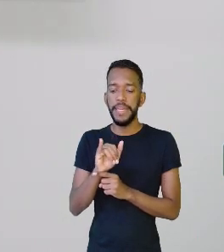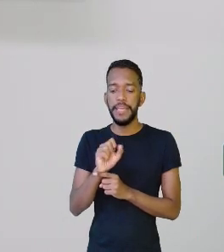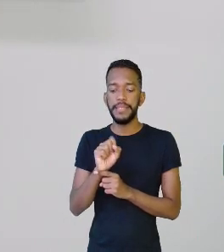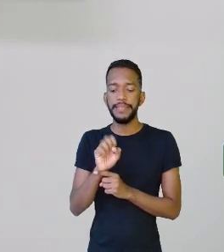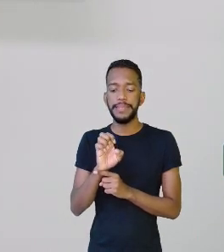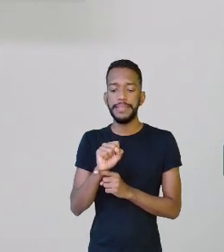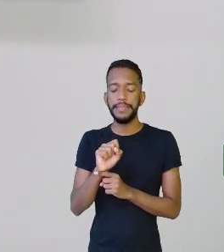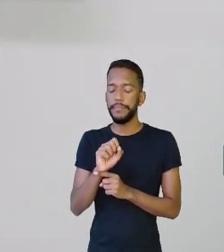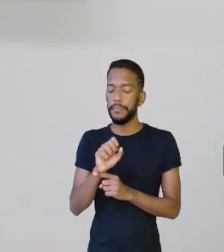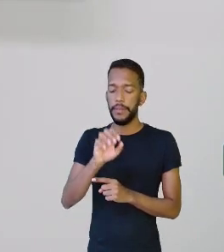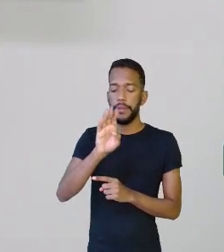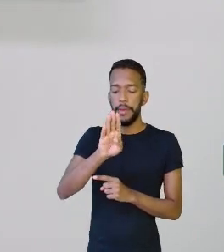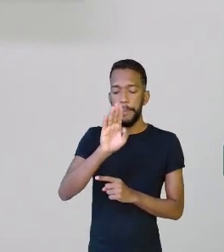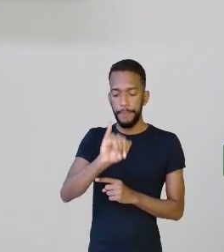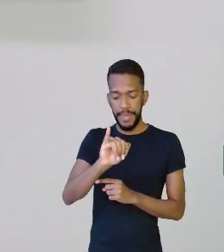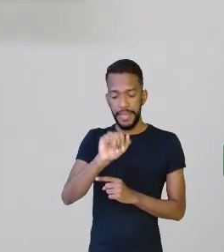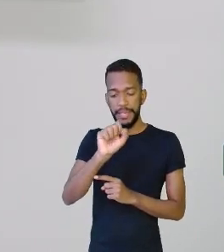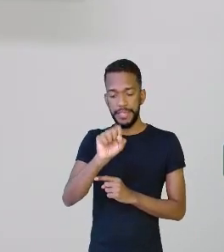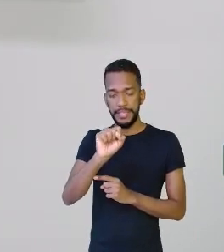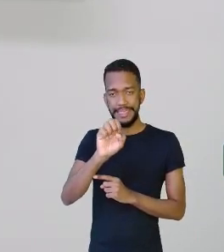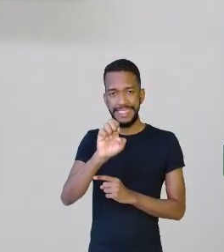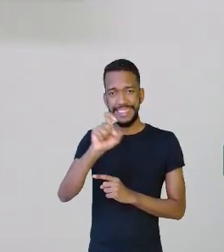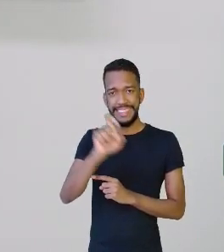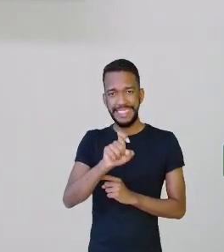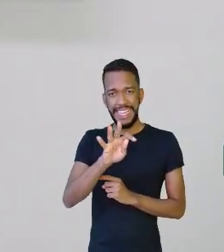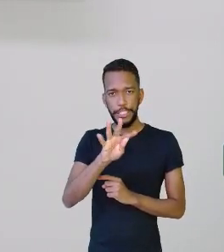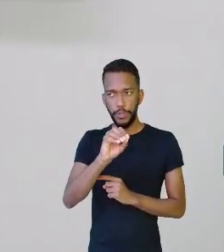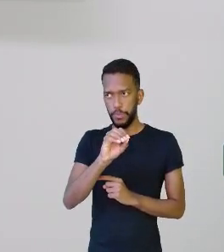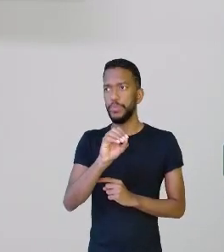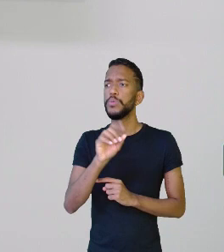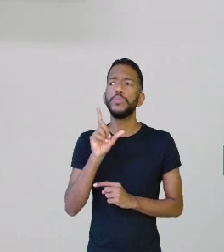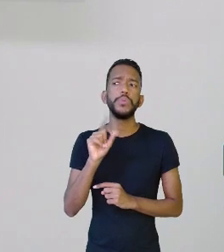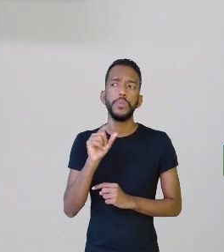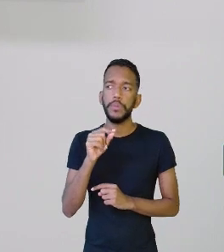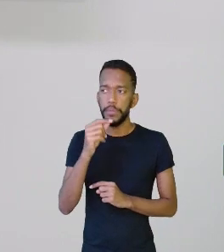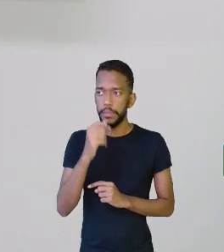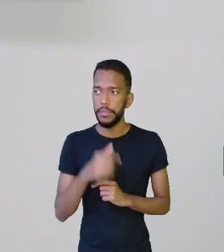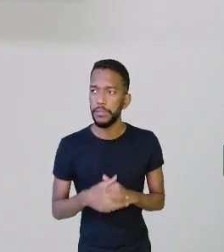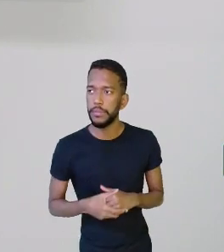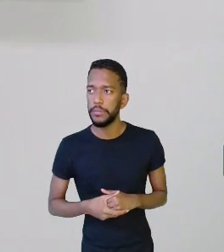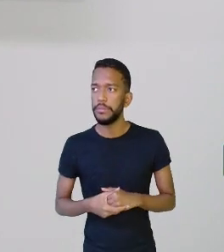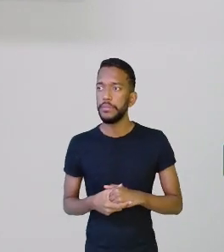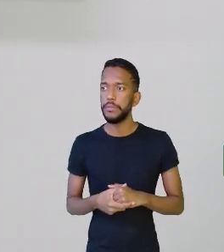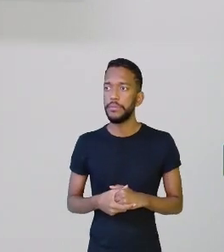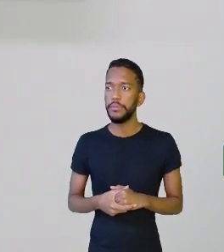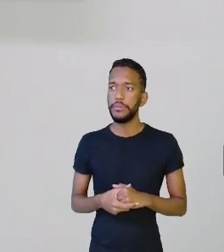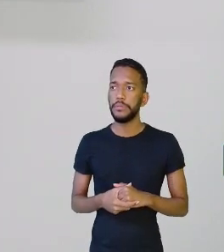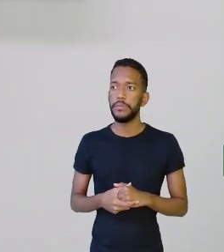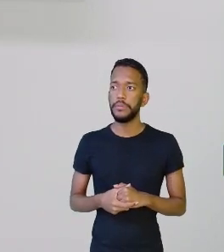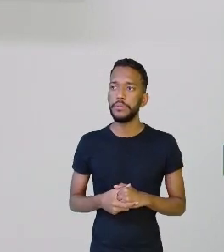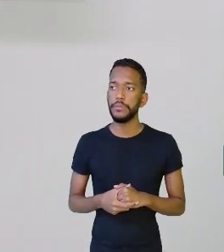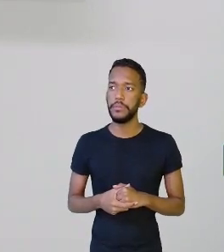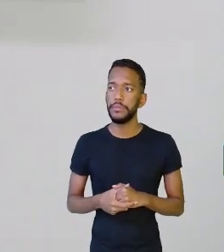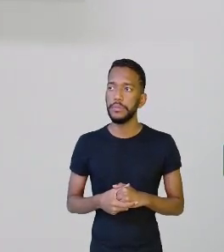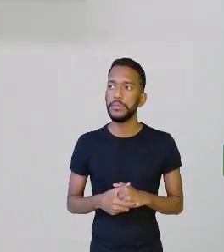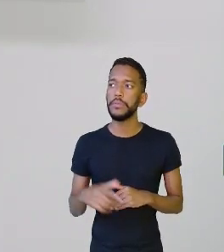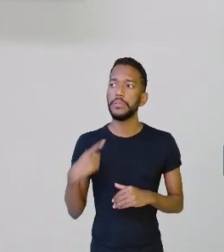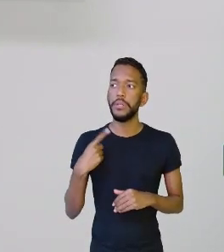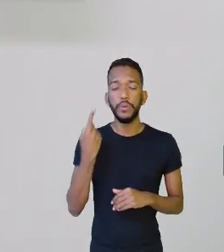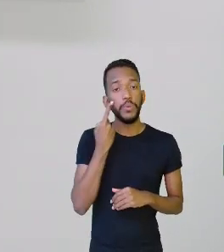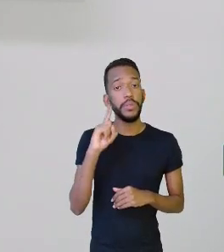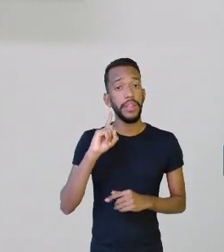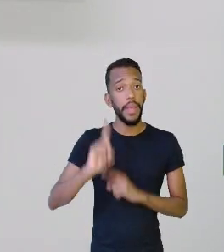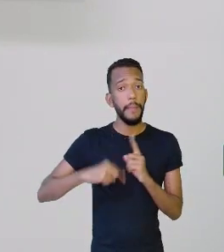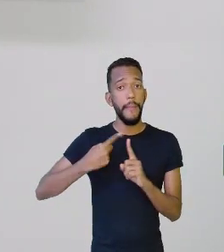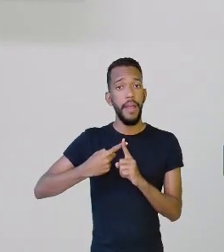um ano bissexto? O que é um ano bissexto? É justamente o ano que tem um dia